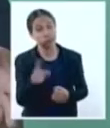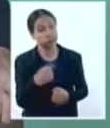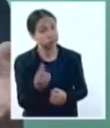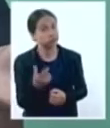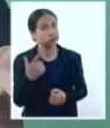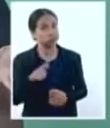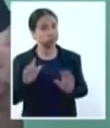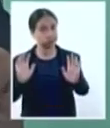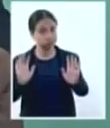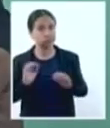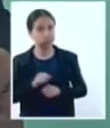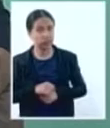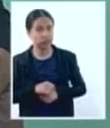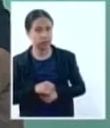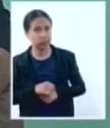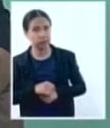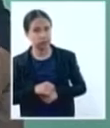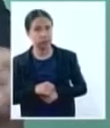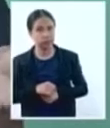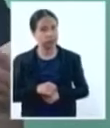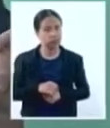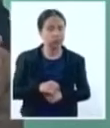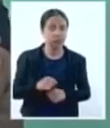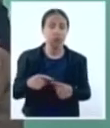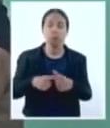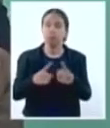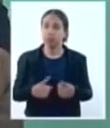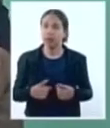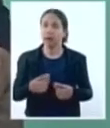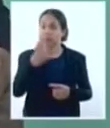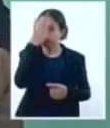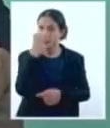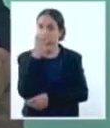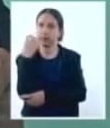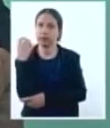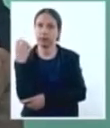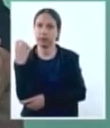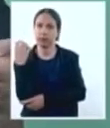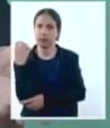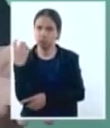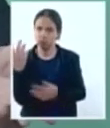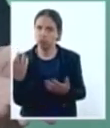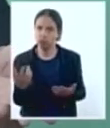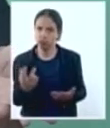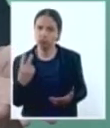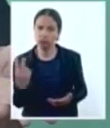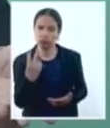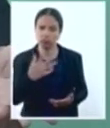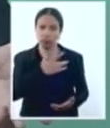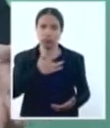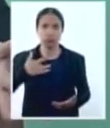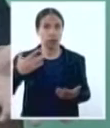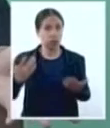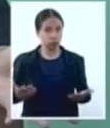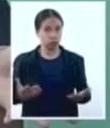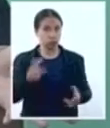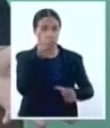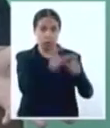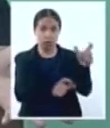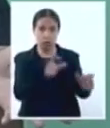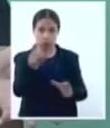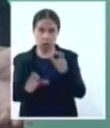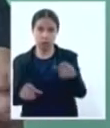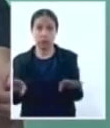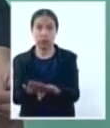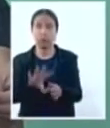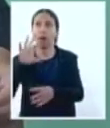pode ter implicações sérias para a saúde pública, né? Saúde do indivíduo mesmo, E também para o ecossistema